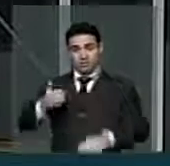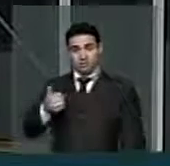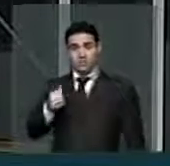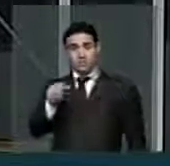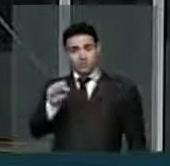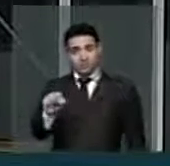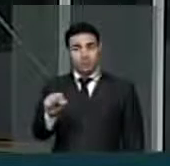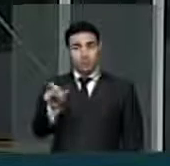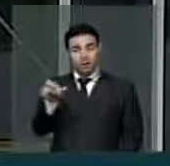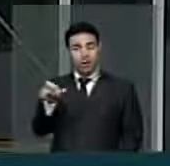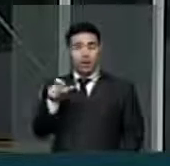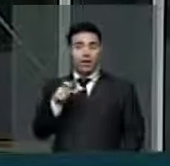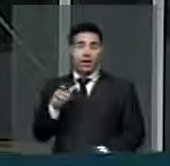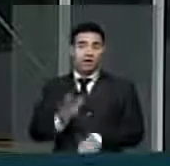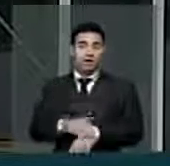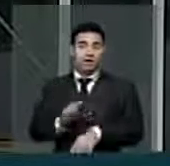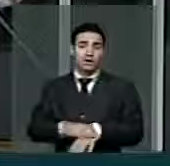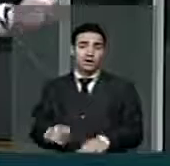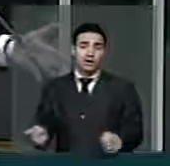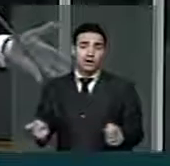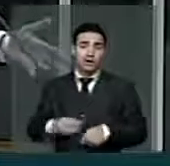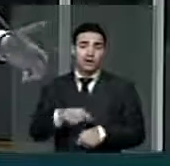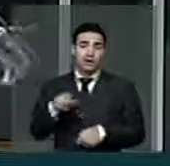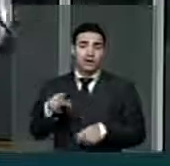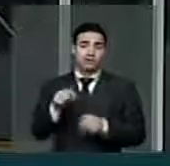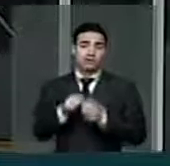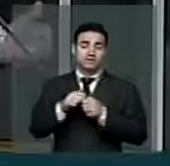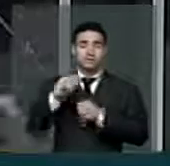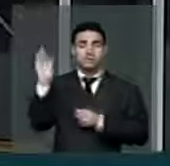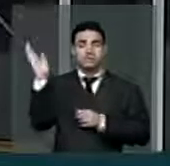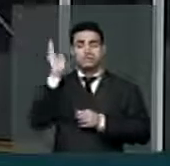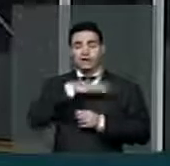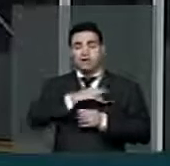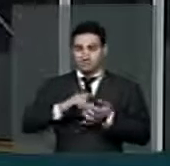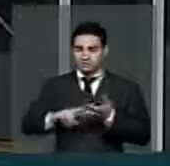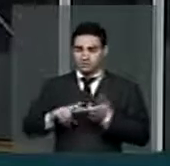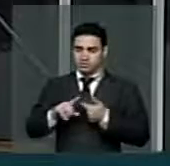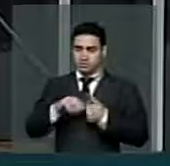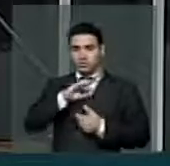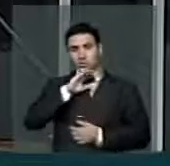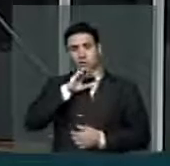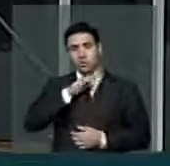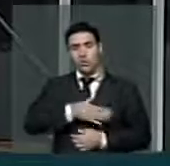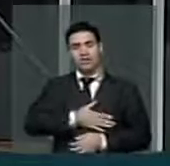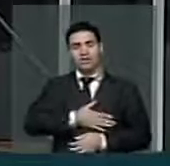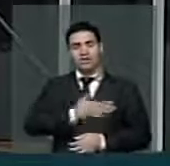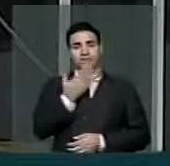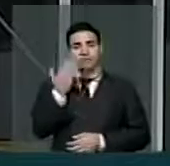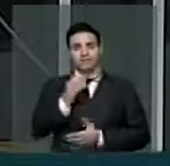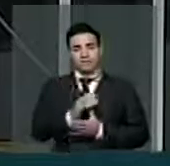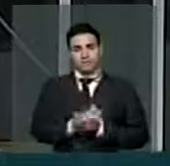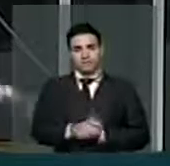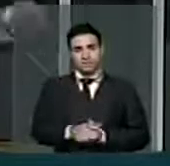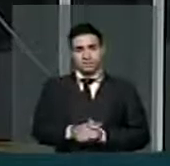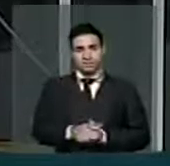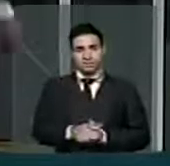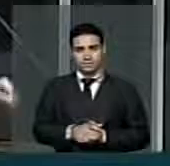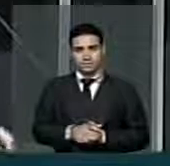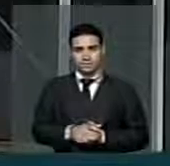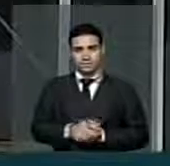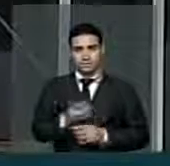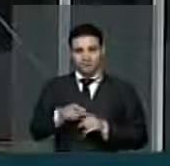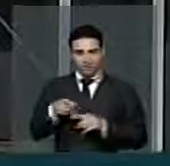foi capaz de cometer estas barbaridades, tenha feito de